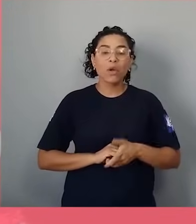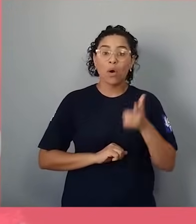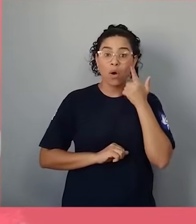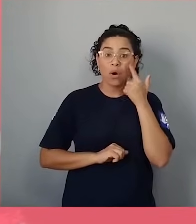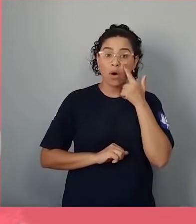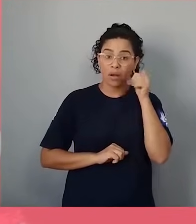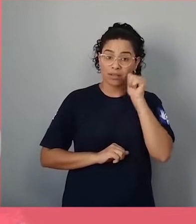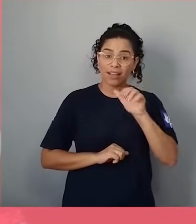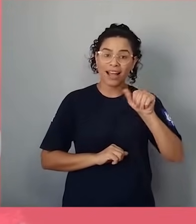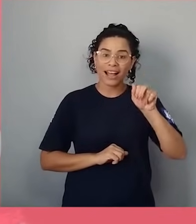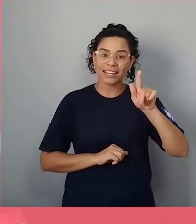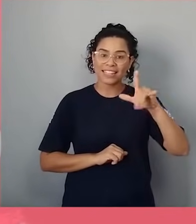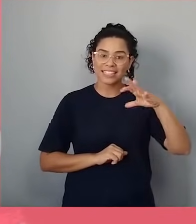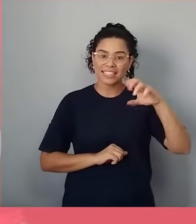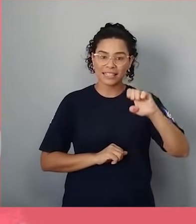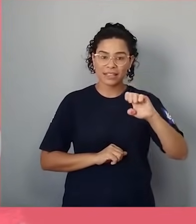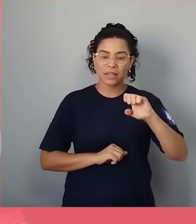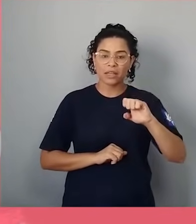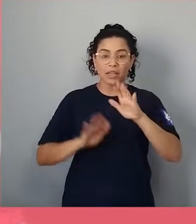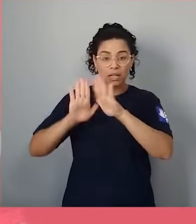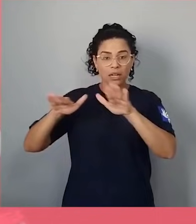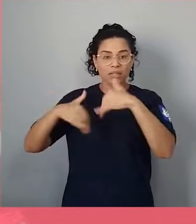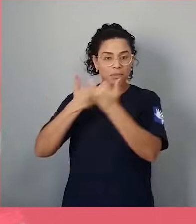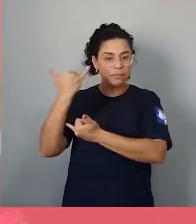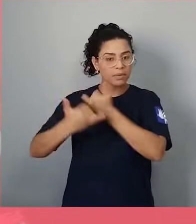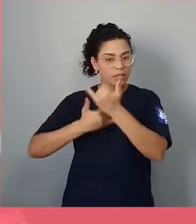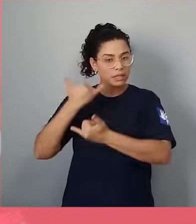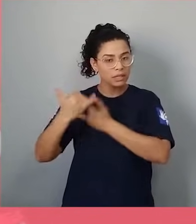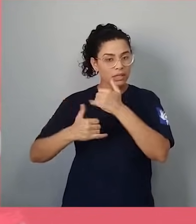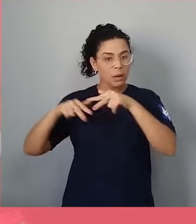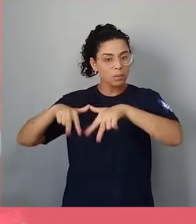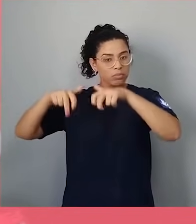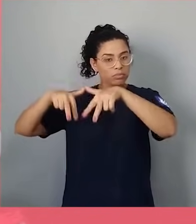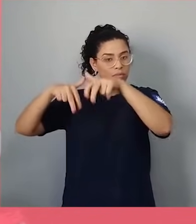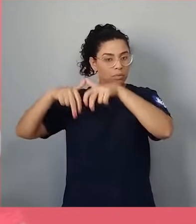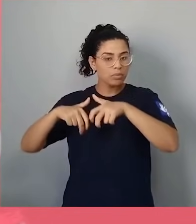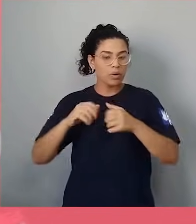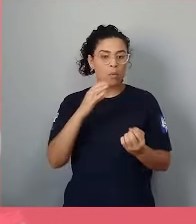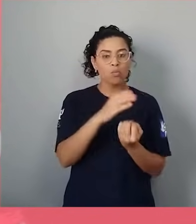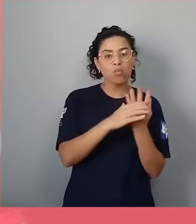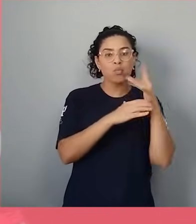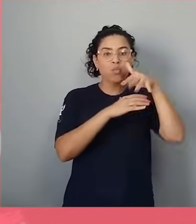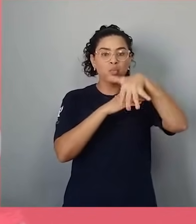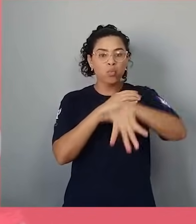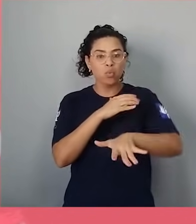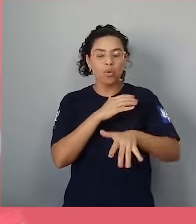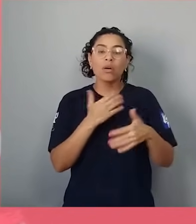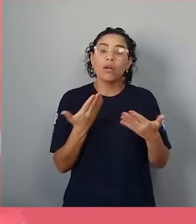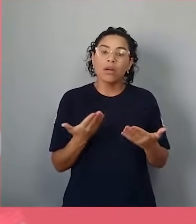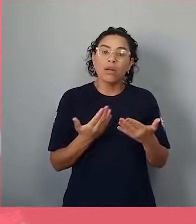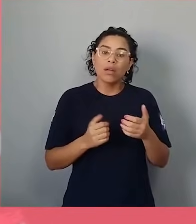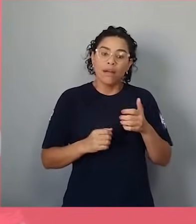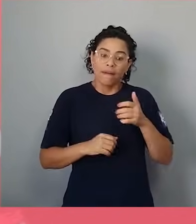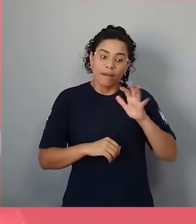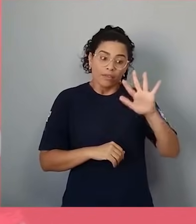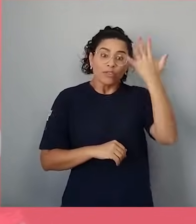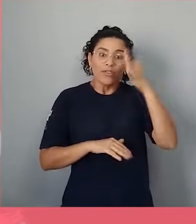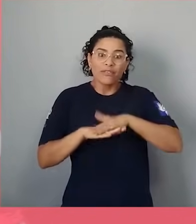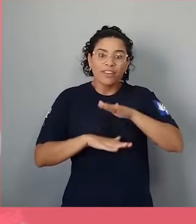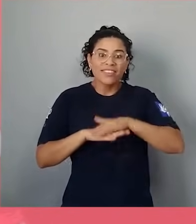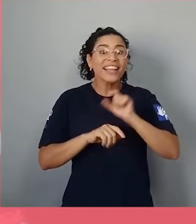fez. Crianças brincando num pula-pula, um vulcão em erupção. E o Arthur resolveu fazer a turma da Mônica.